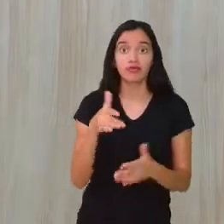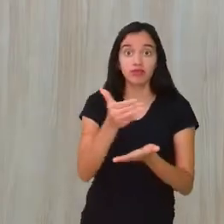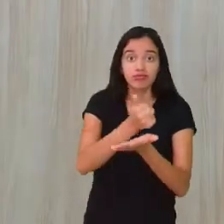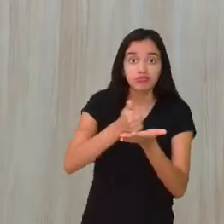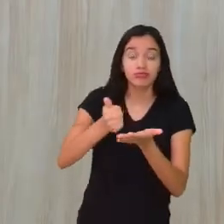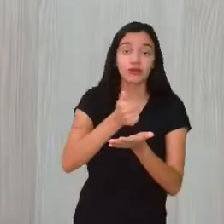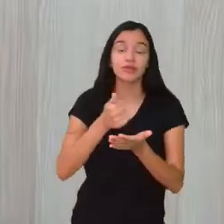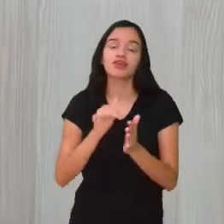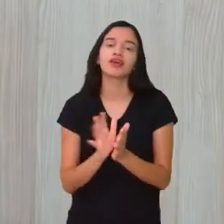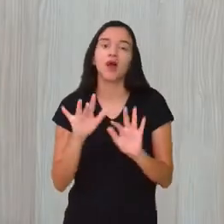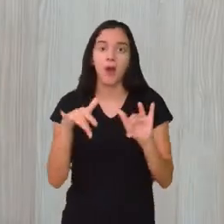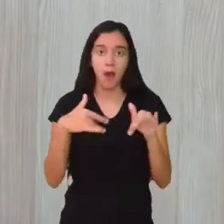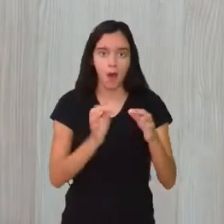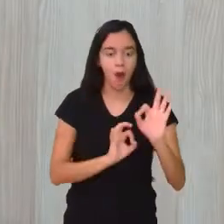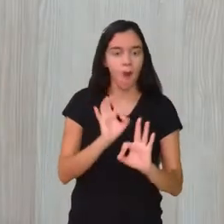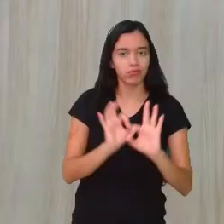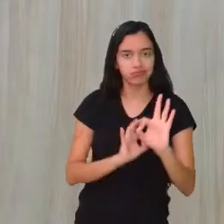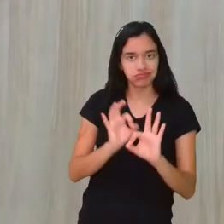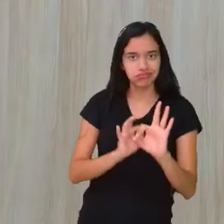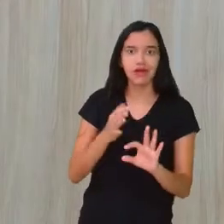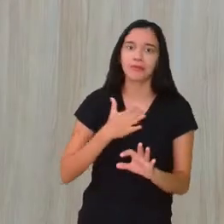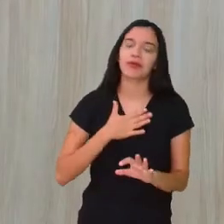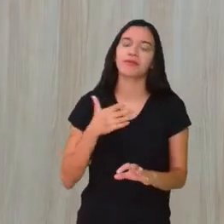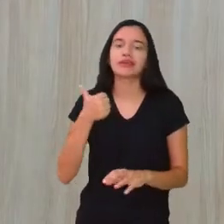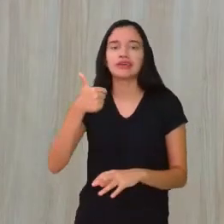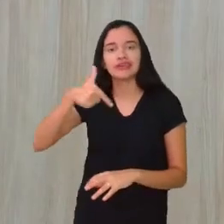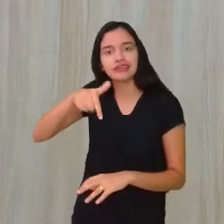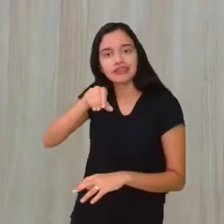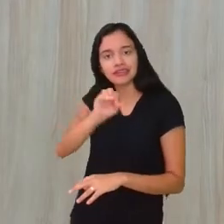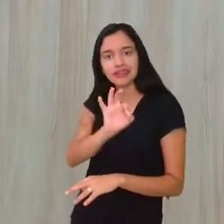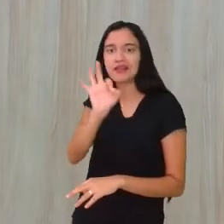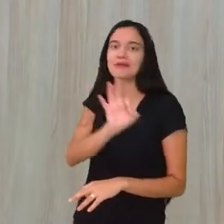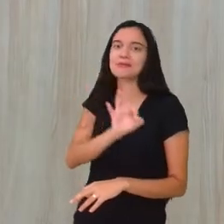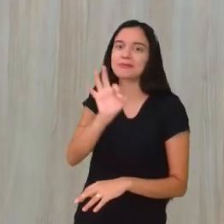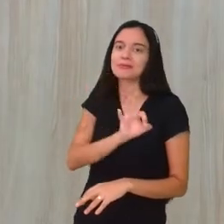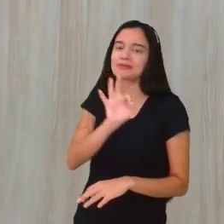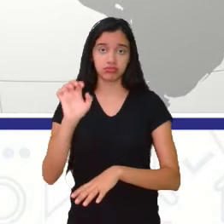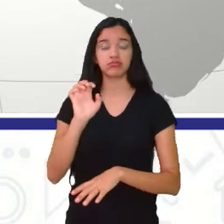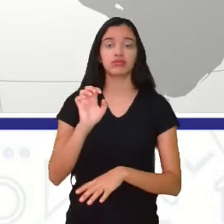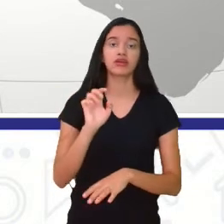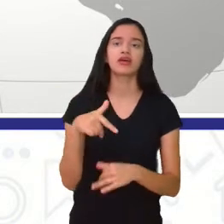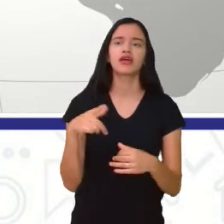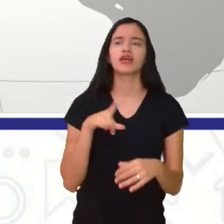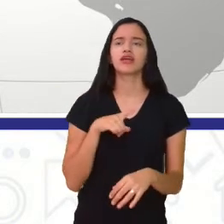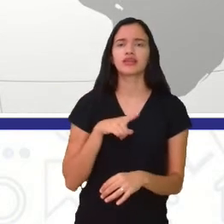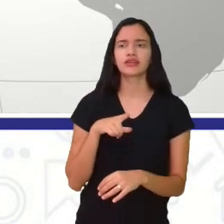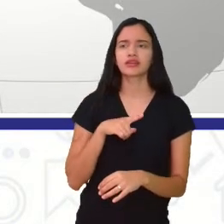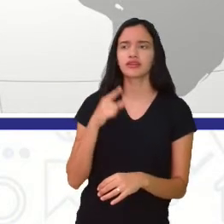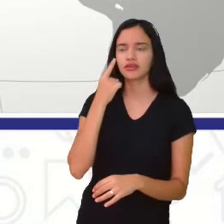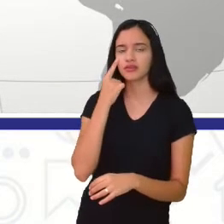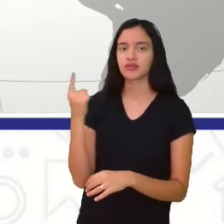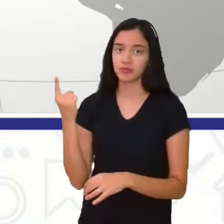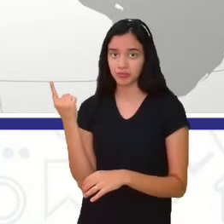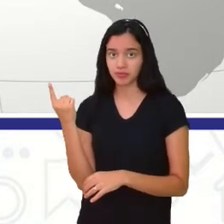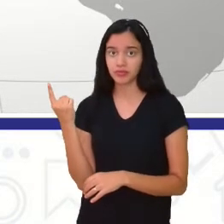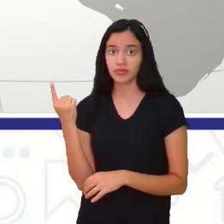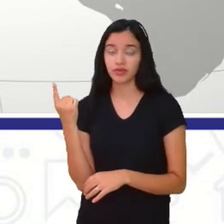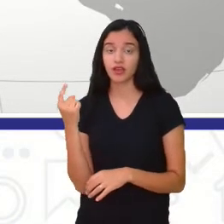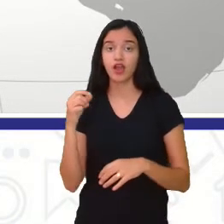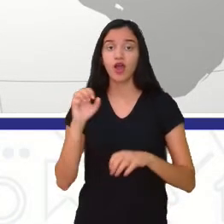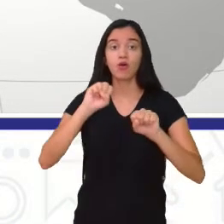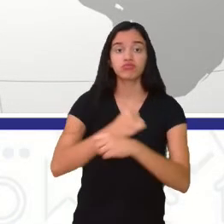existiam vários povos no território, né? Já existiam vários povos, então a gente já tinha no continente americano